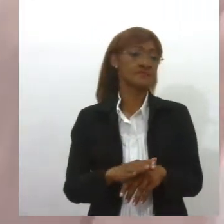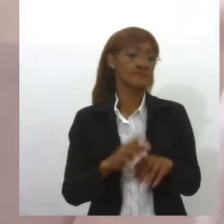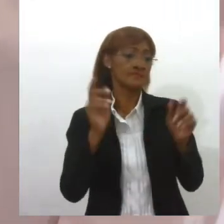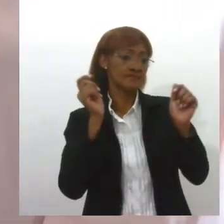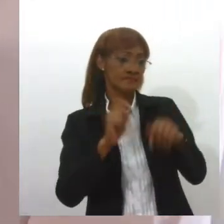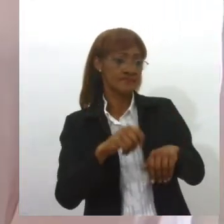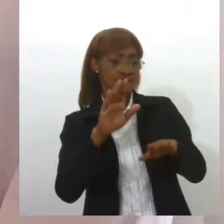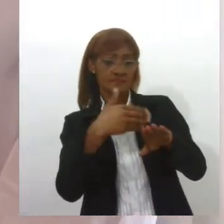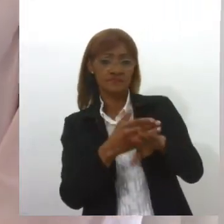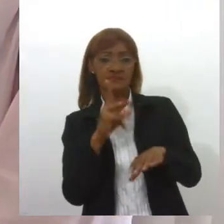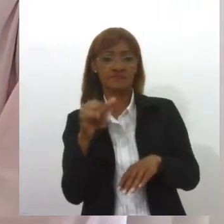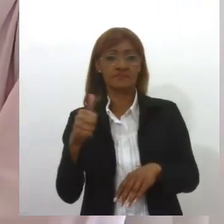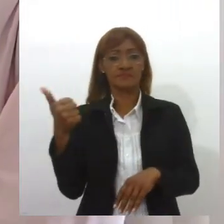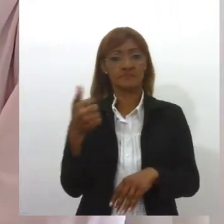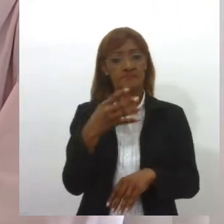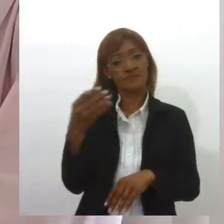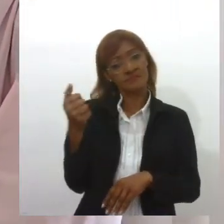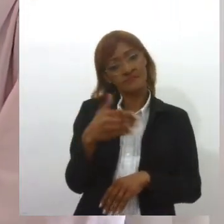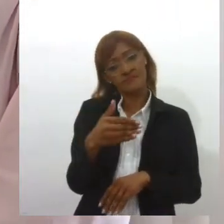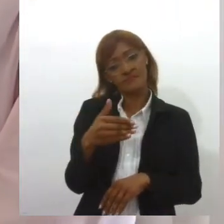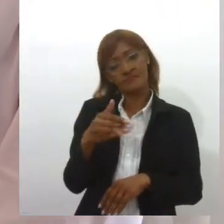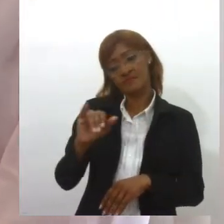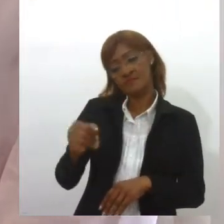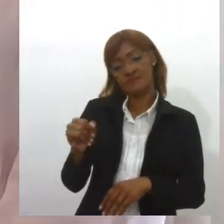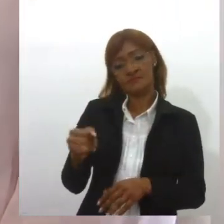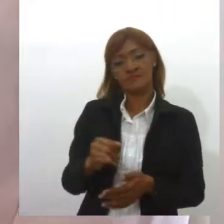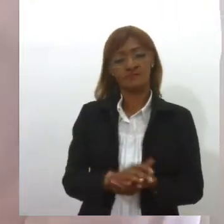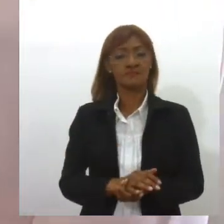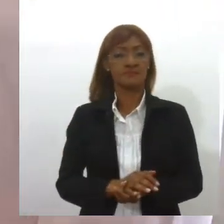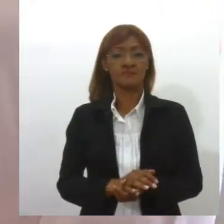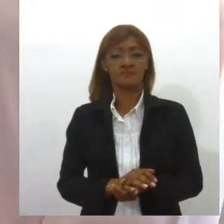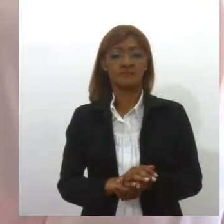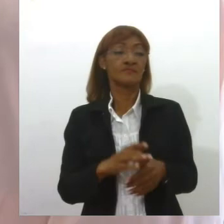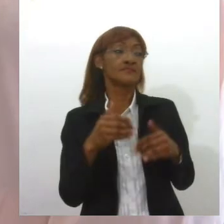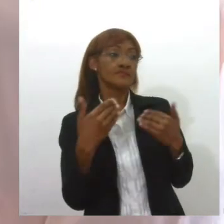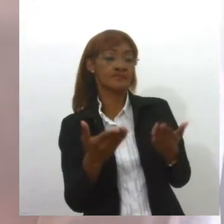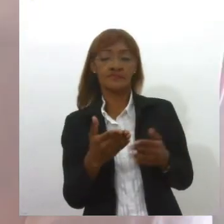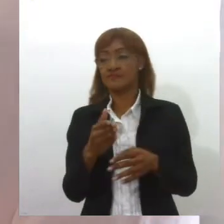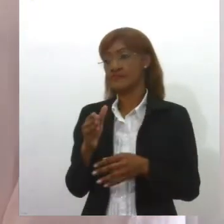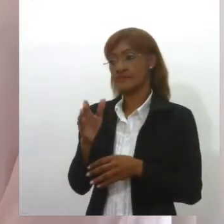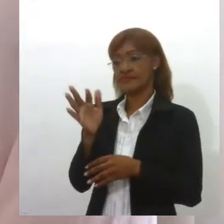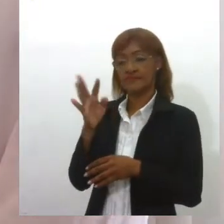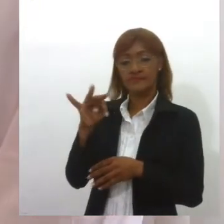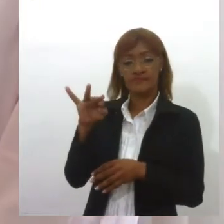dia 14 de janeiro, no nosso site. Qual é o site da FAPTEC? É